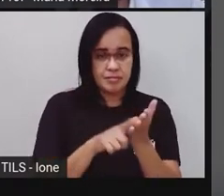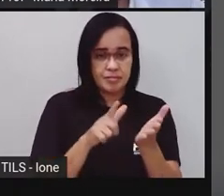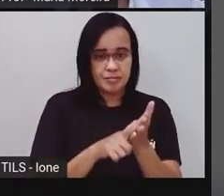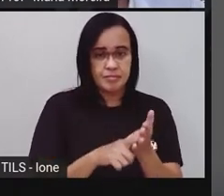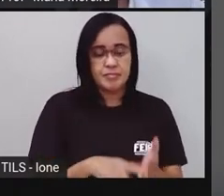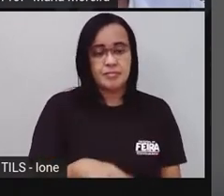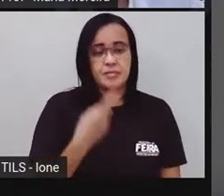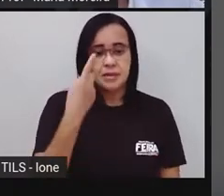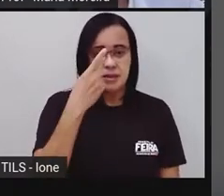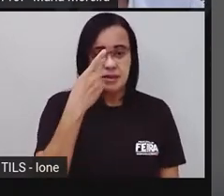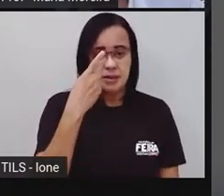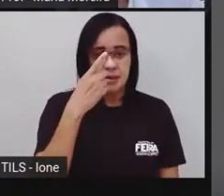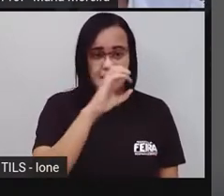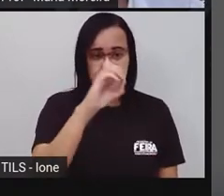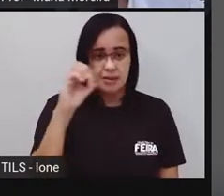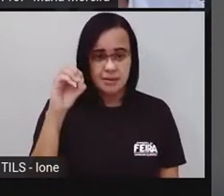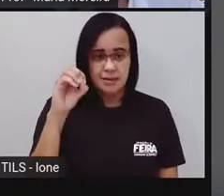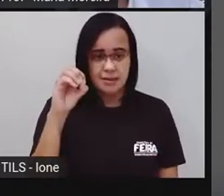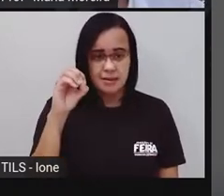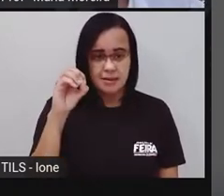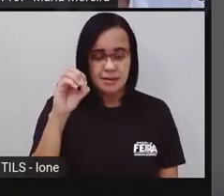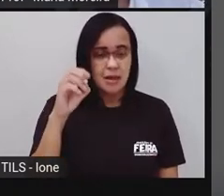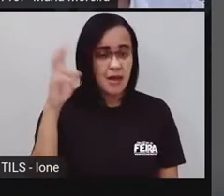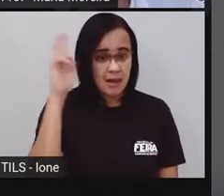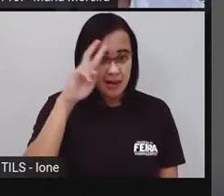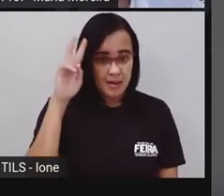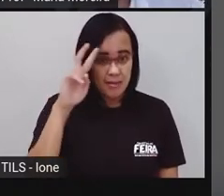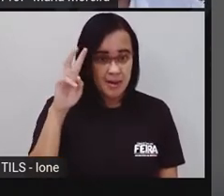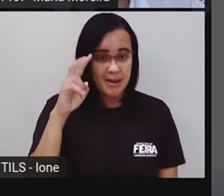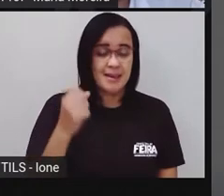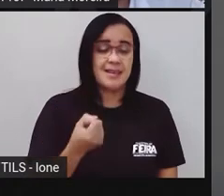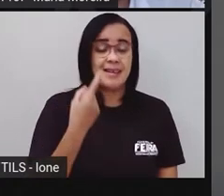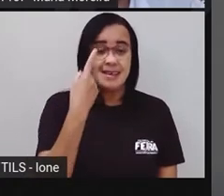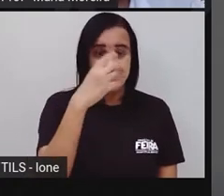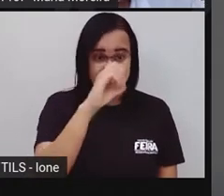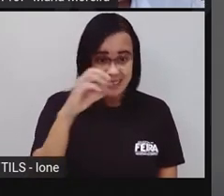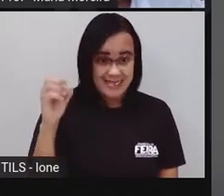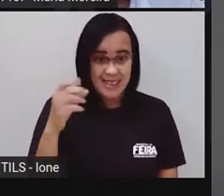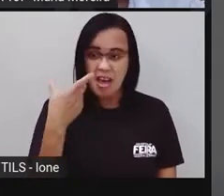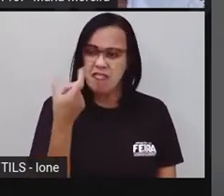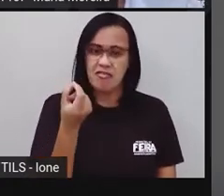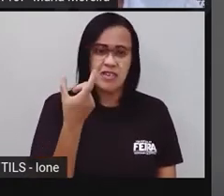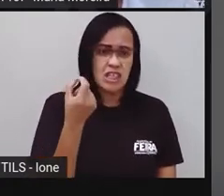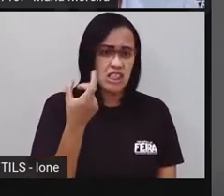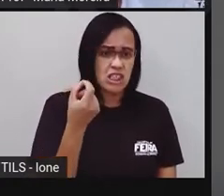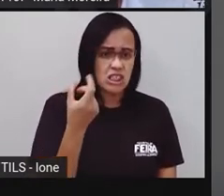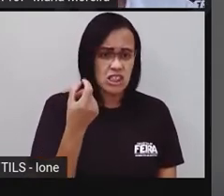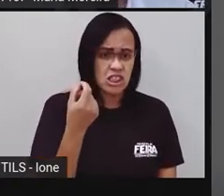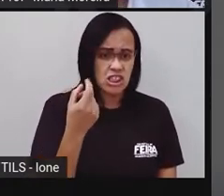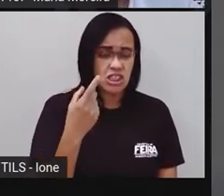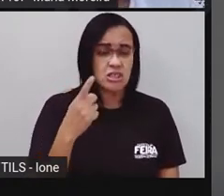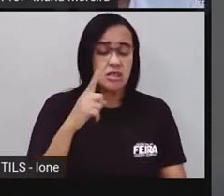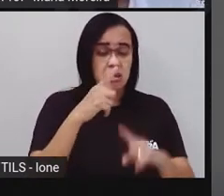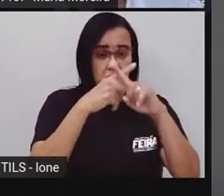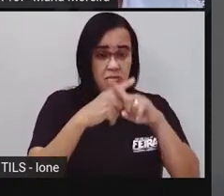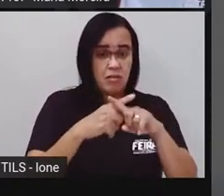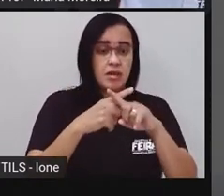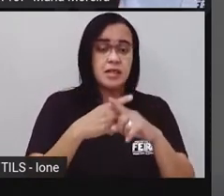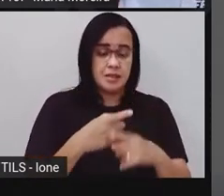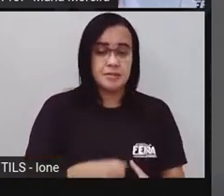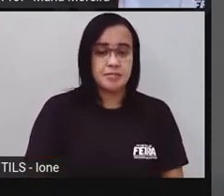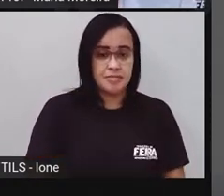sem o quantas vezes 20 vezes e quanto é que a gente consegue aqui né